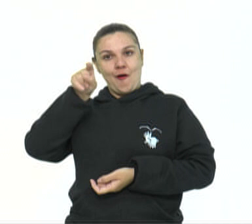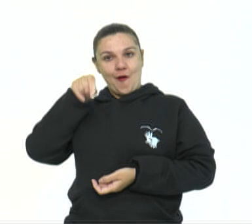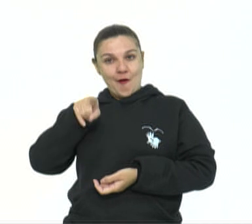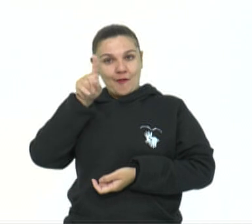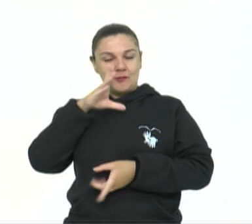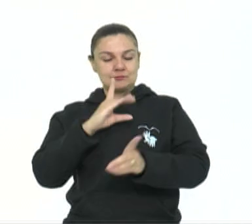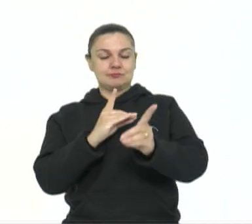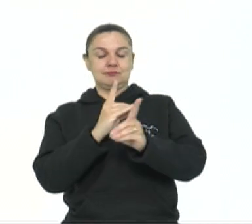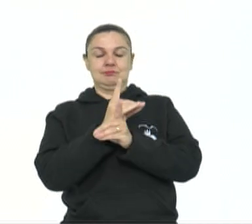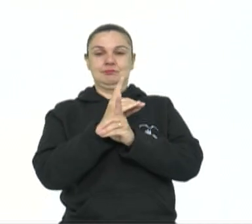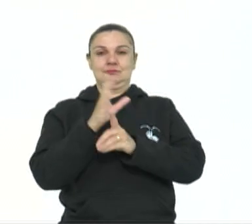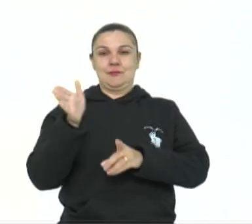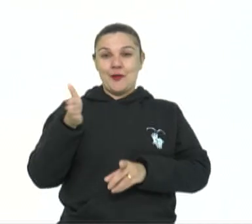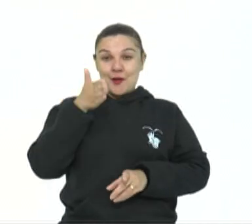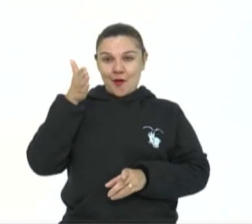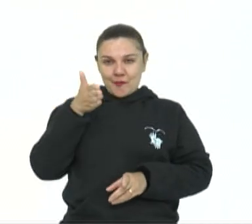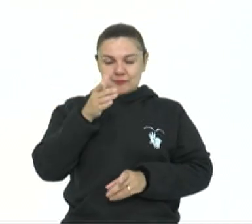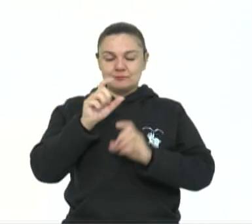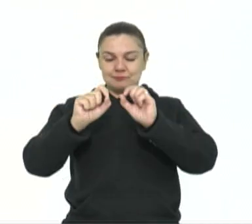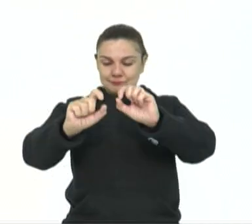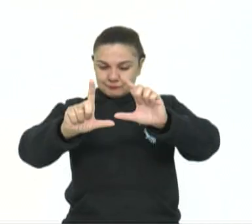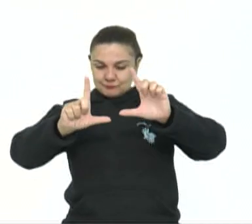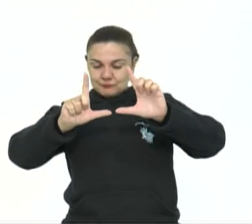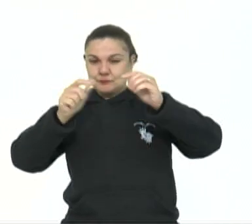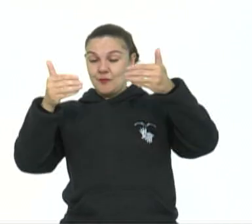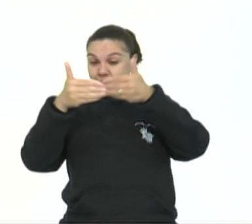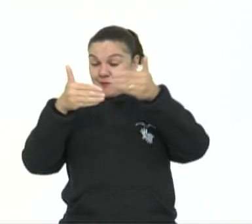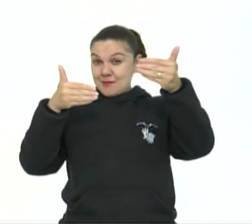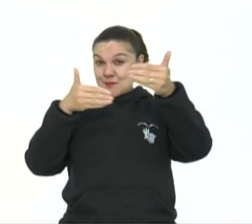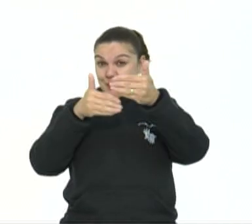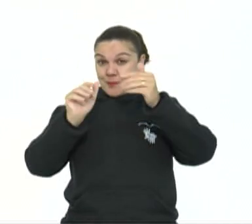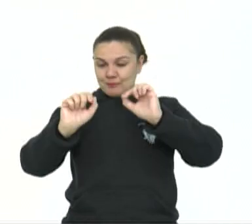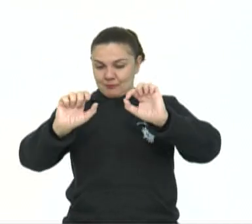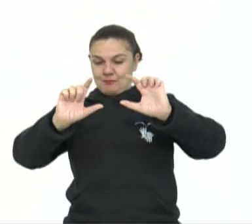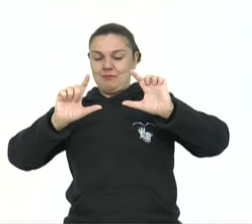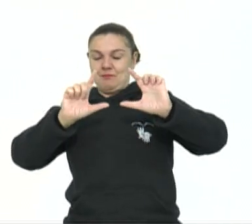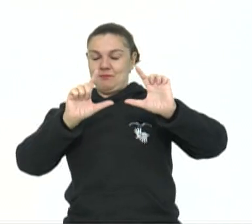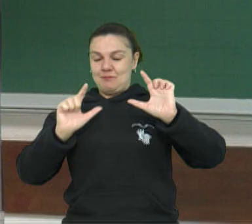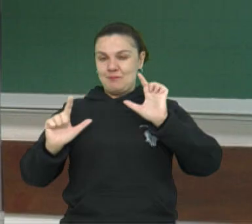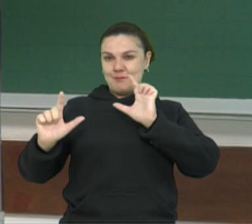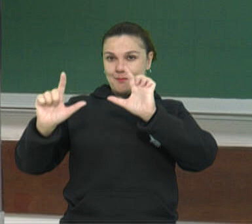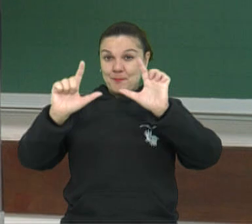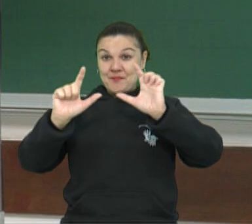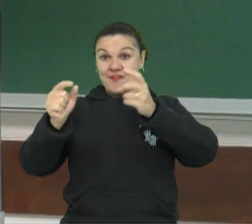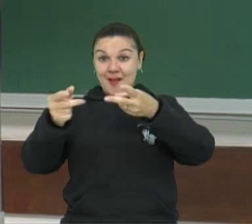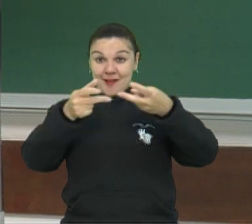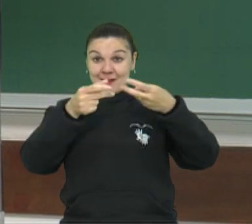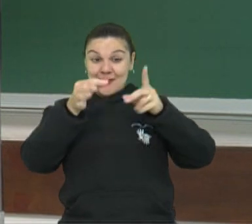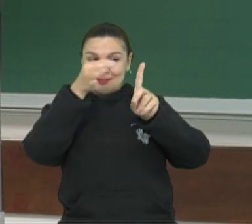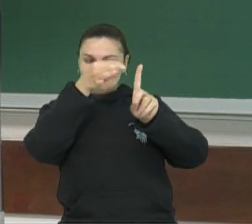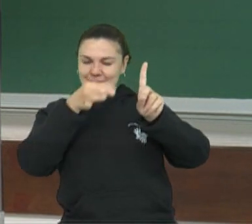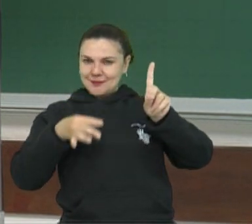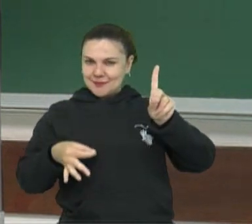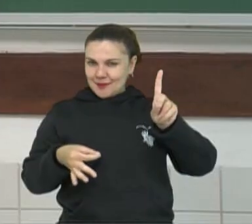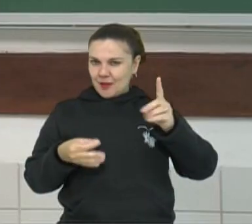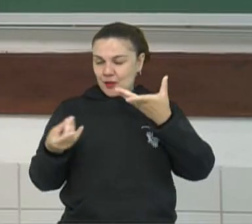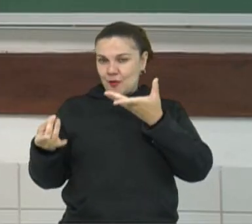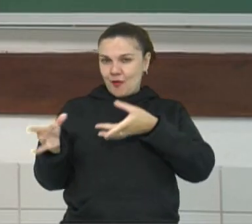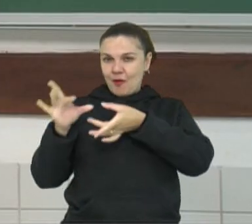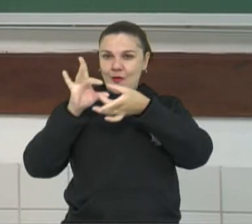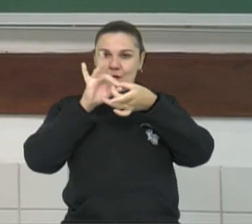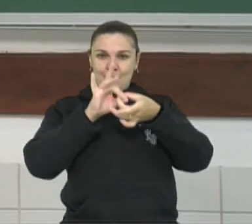uma imagem e outra, dá um zoom, observa as perspectivas, tá? E aí vai vendo os detalhes da obra e o contexto de